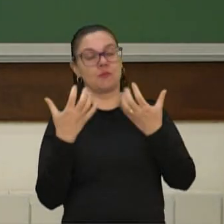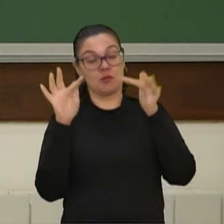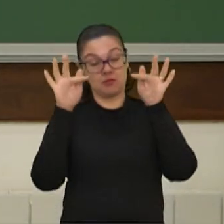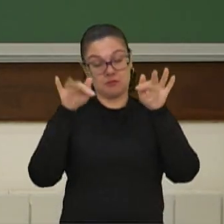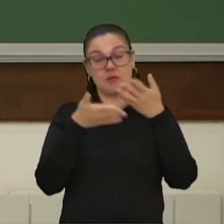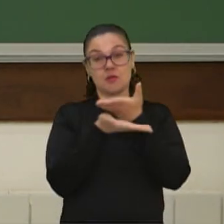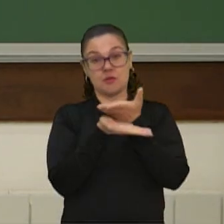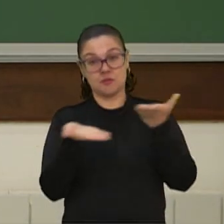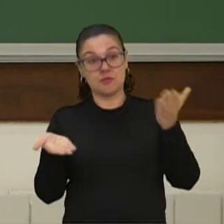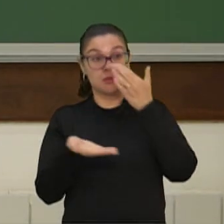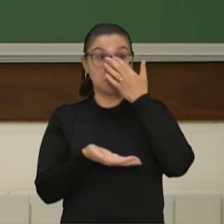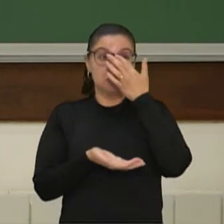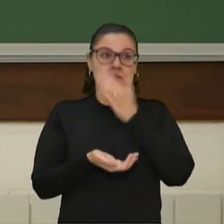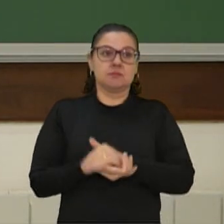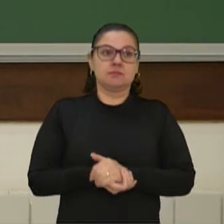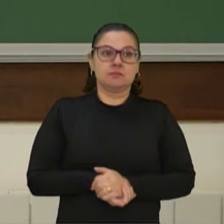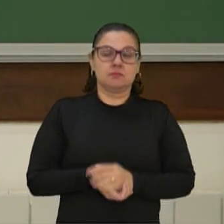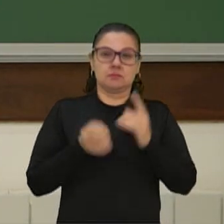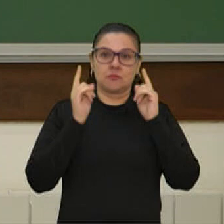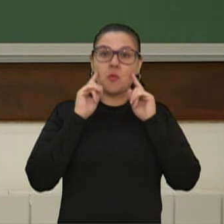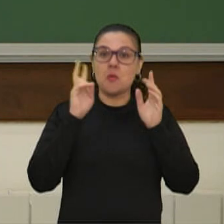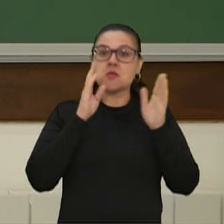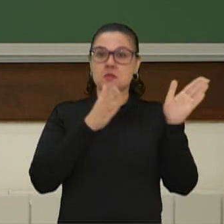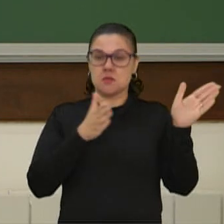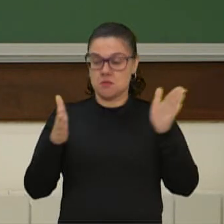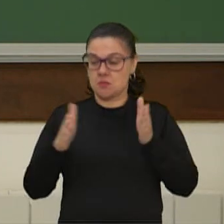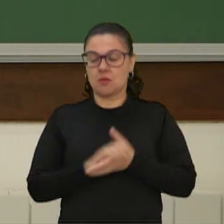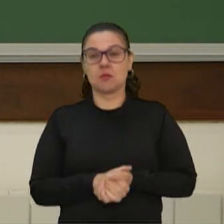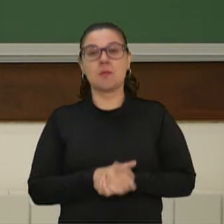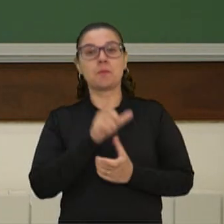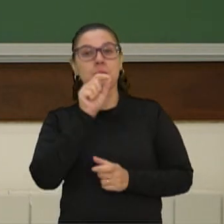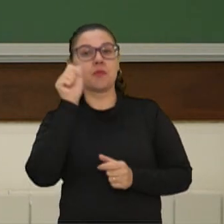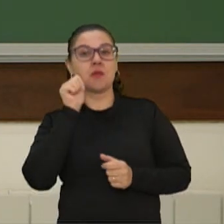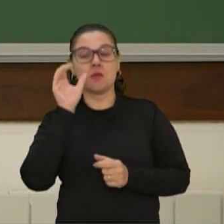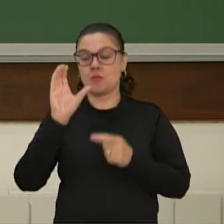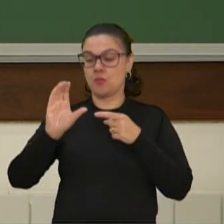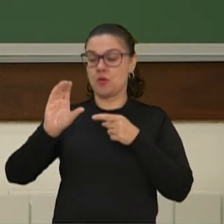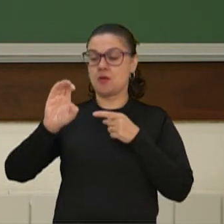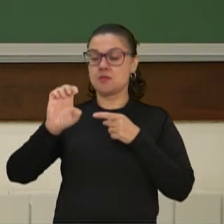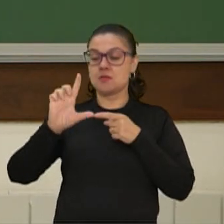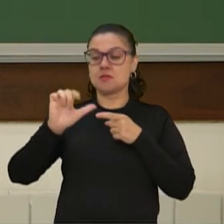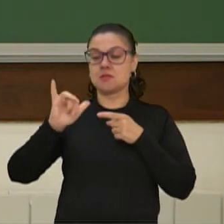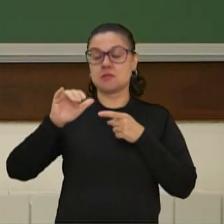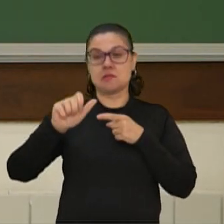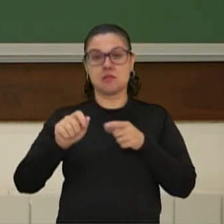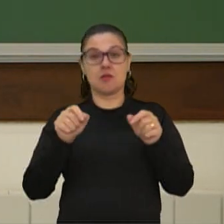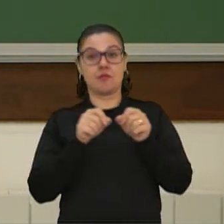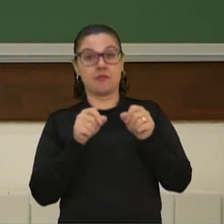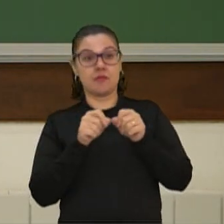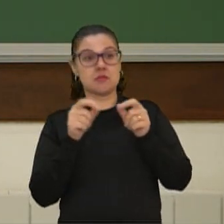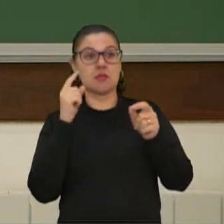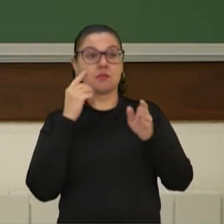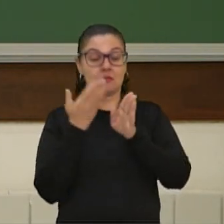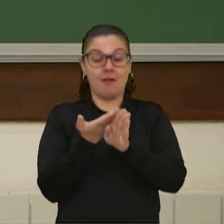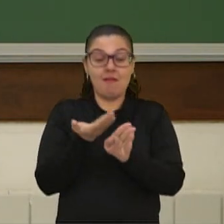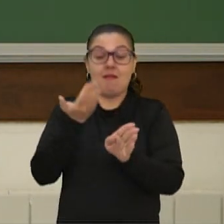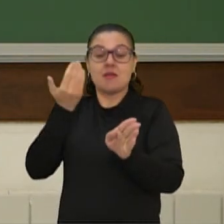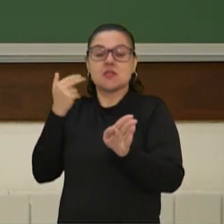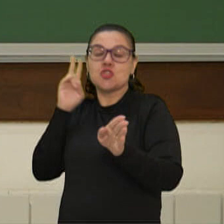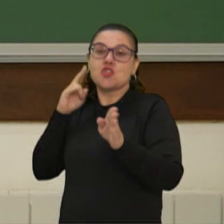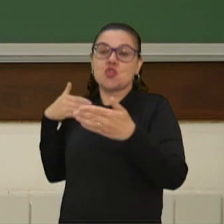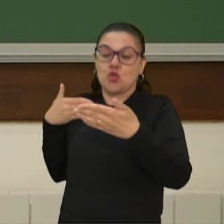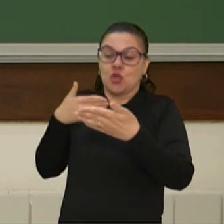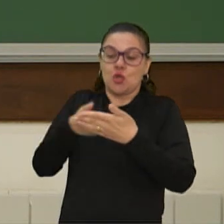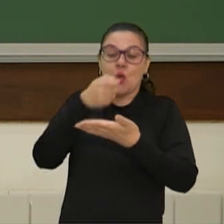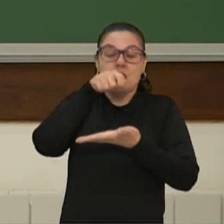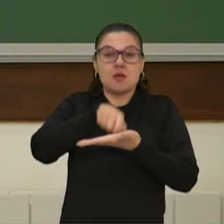concluir aqui com vocês uma história. O que a Cecília se propõe a fazer é resgatar a história e